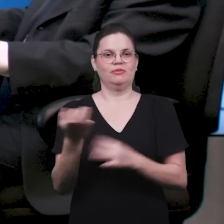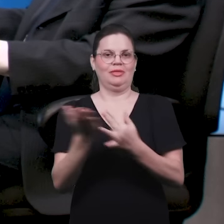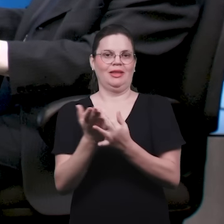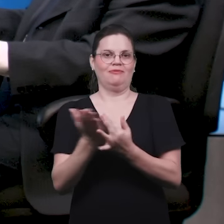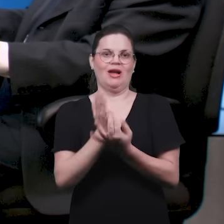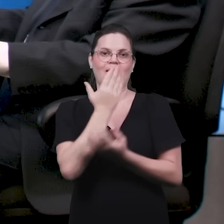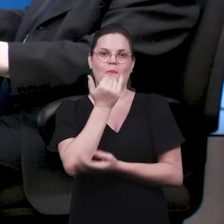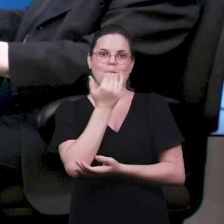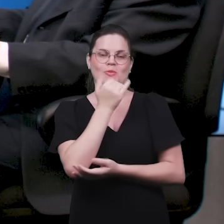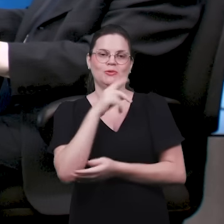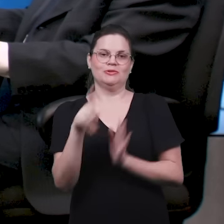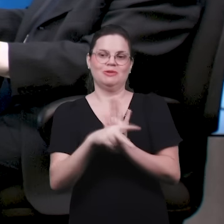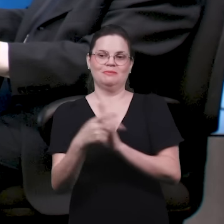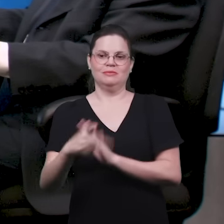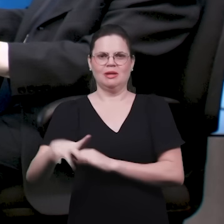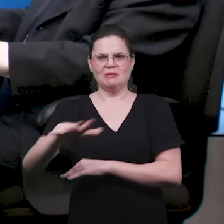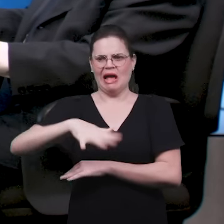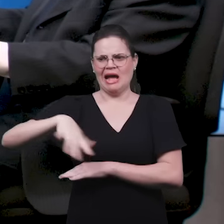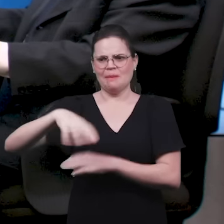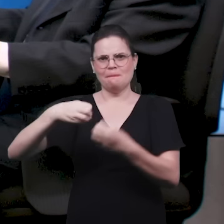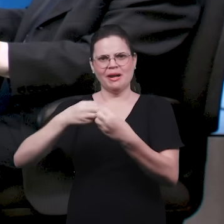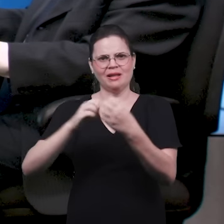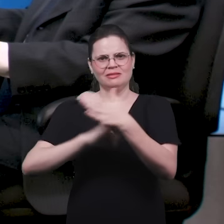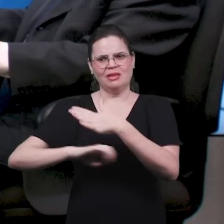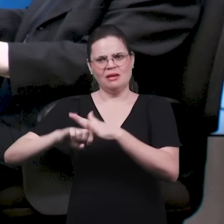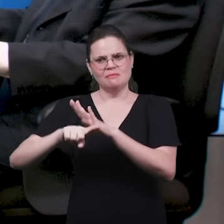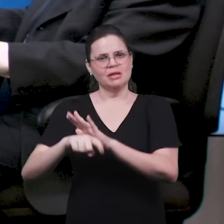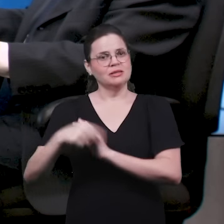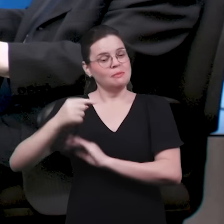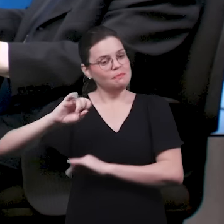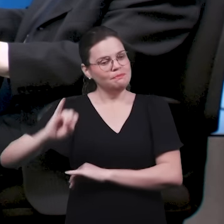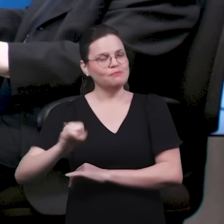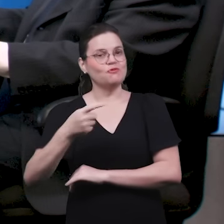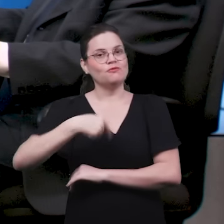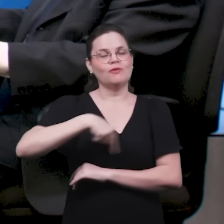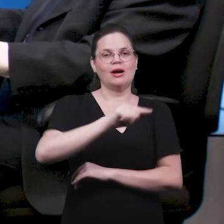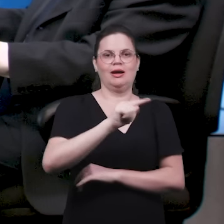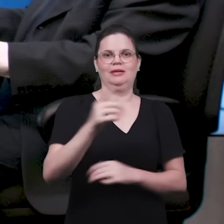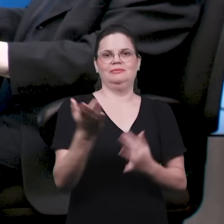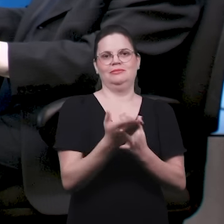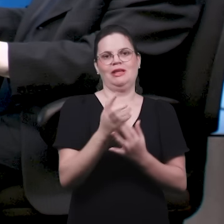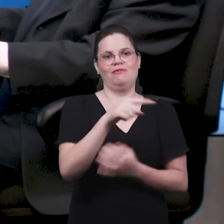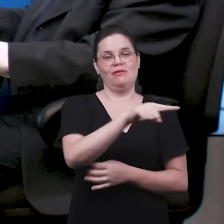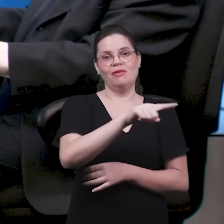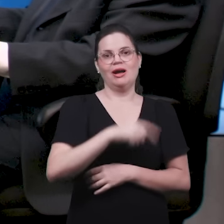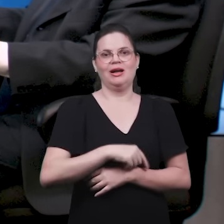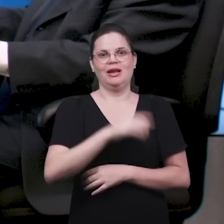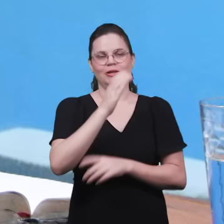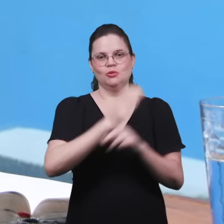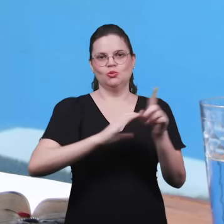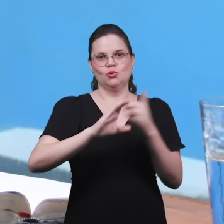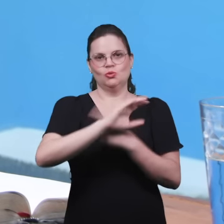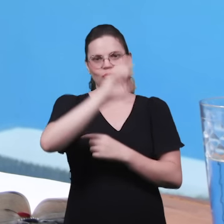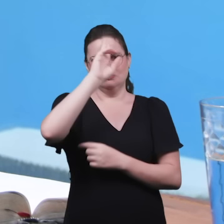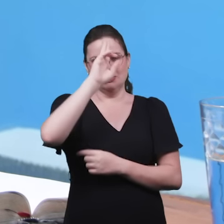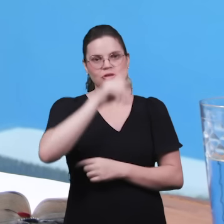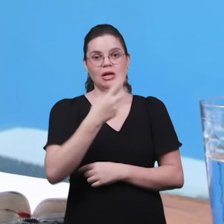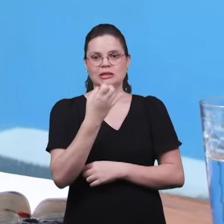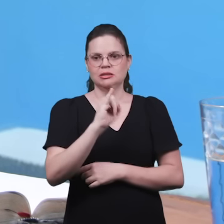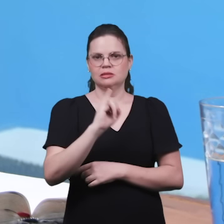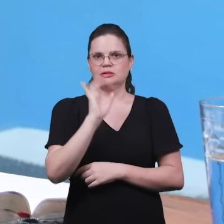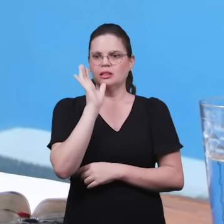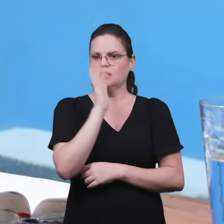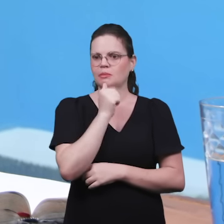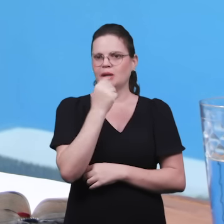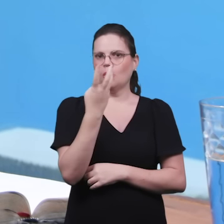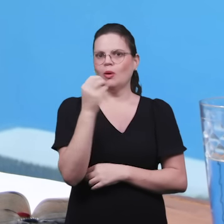de almoço, ele trabalha numa empresa ou no comércio, ele aproveitou o horário dele. Se o culto durar 40 minutos, ele vai almoçar